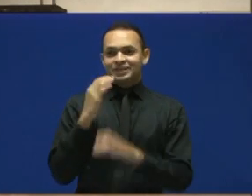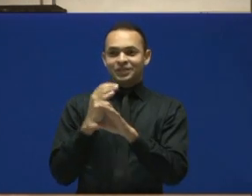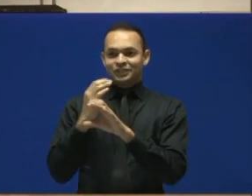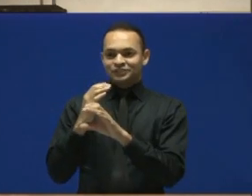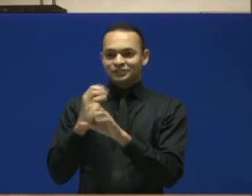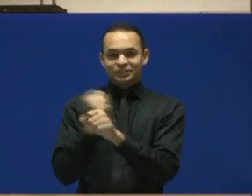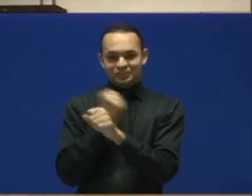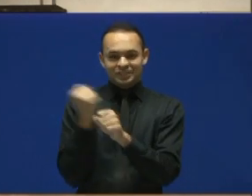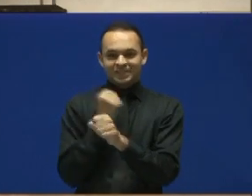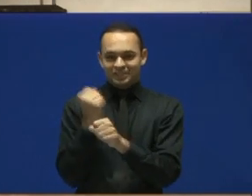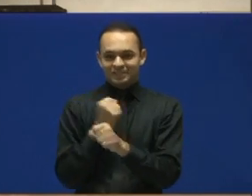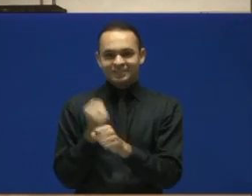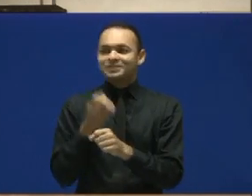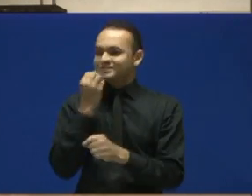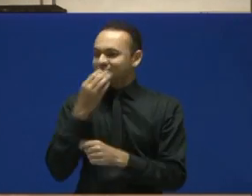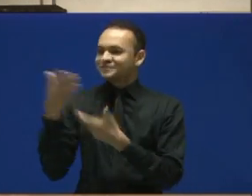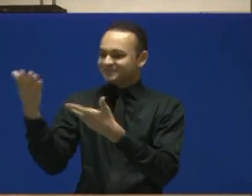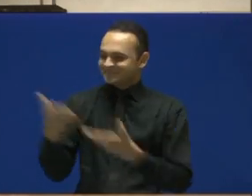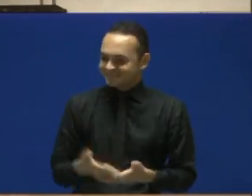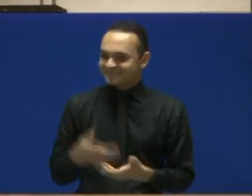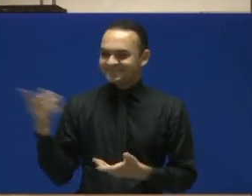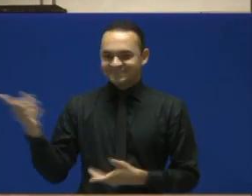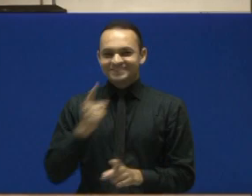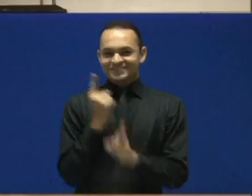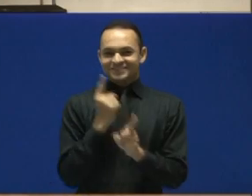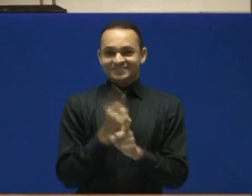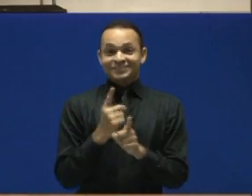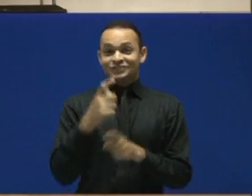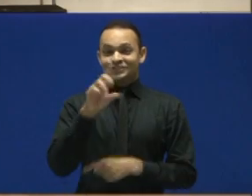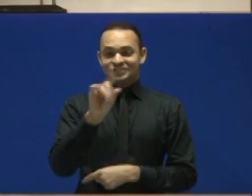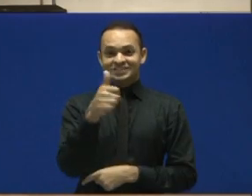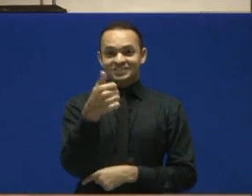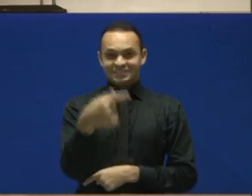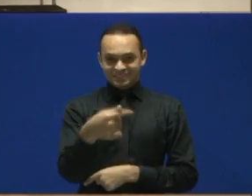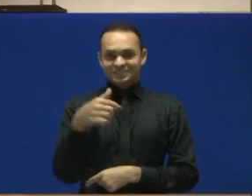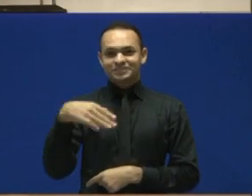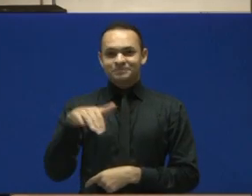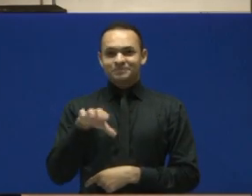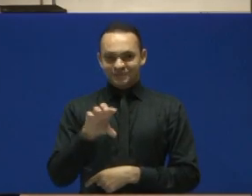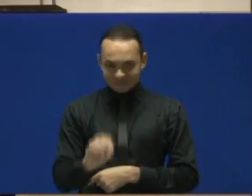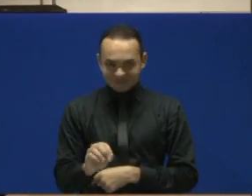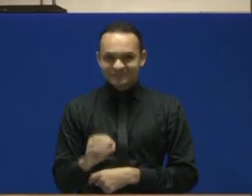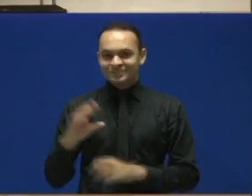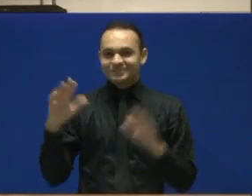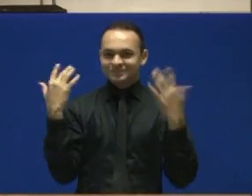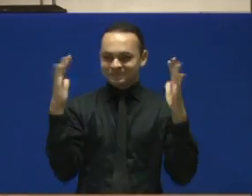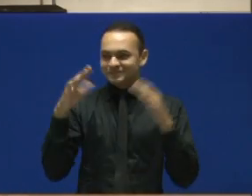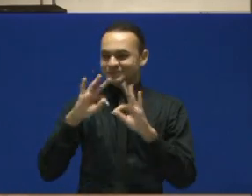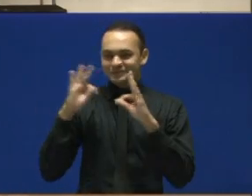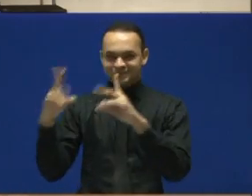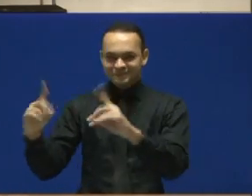sejam bem-vindos livros encontrando do dia 17 de março parabéns a todos e muito obrigado